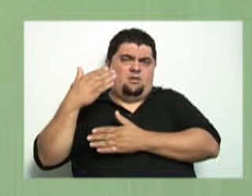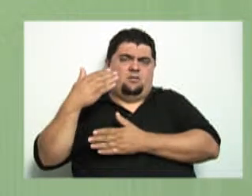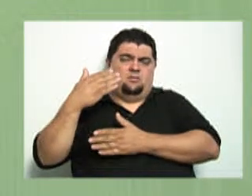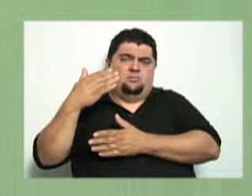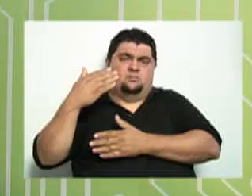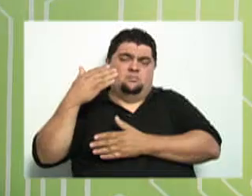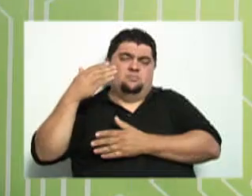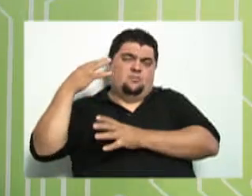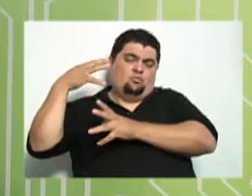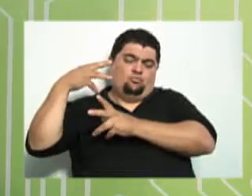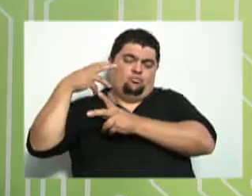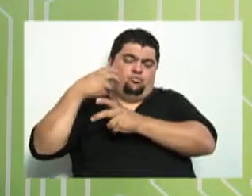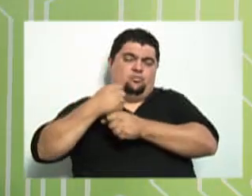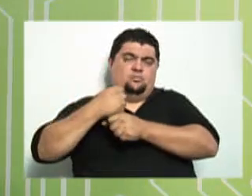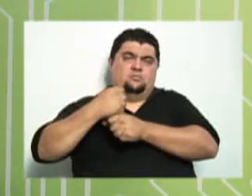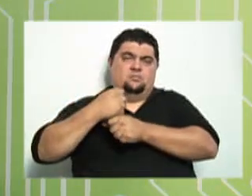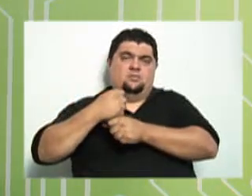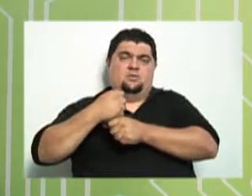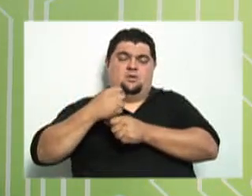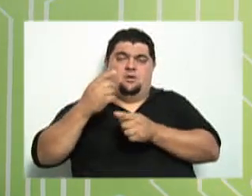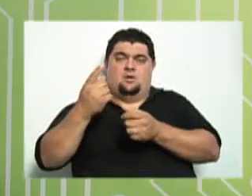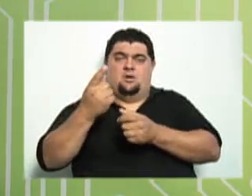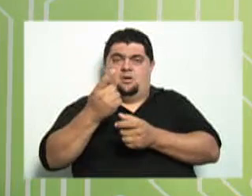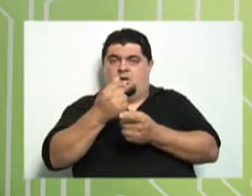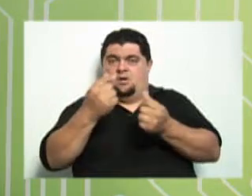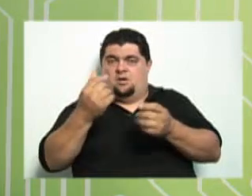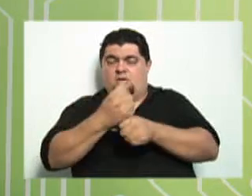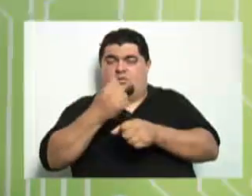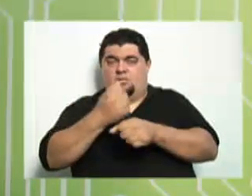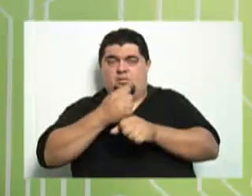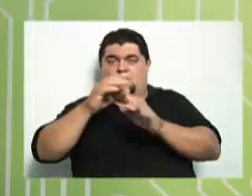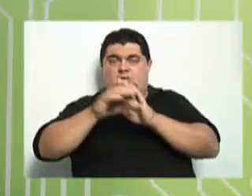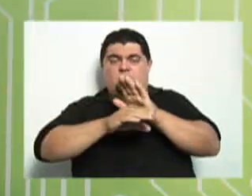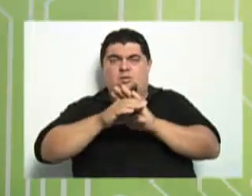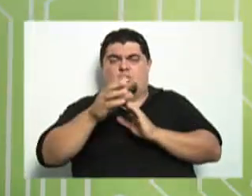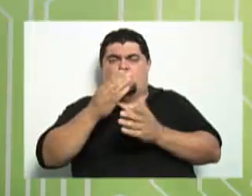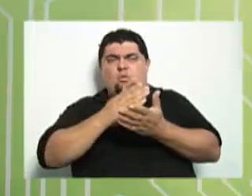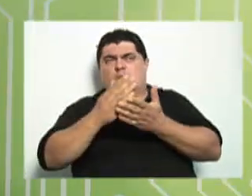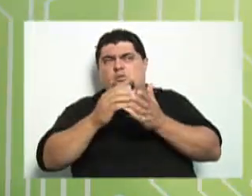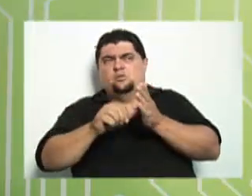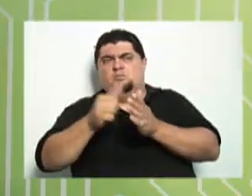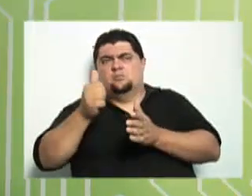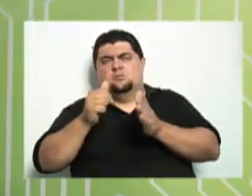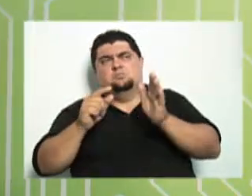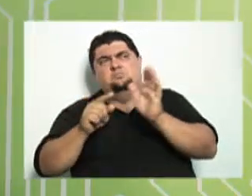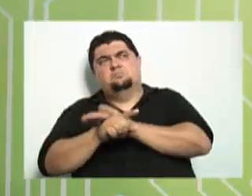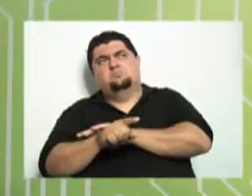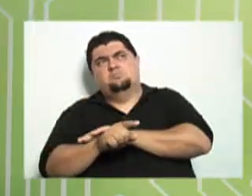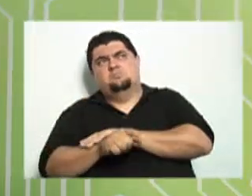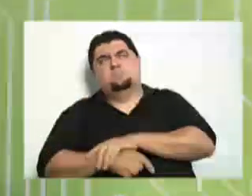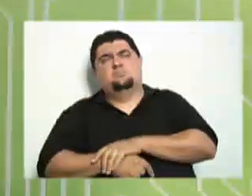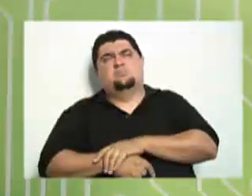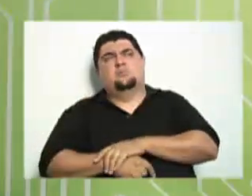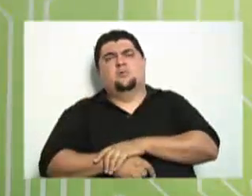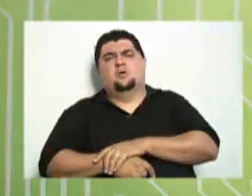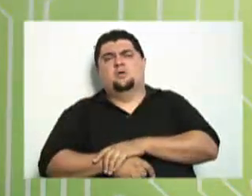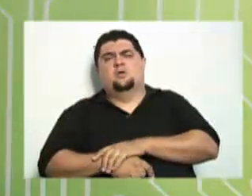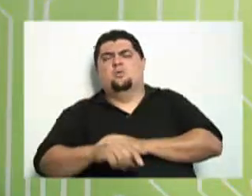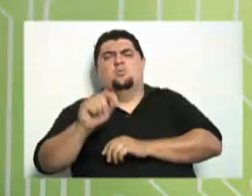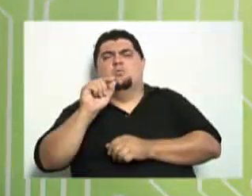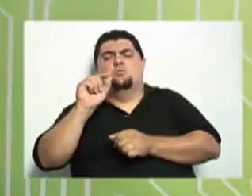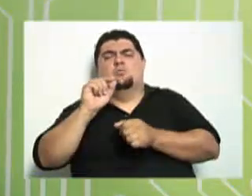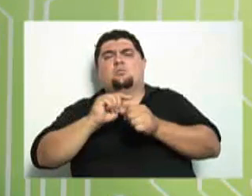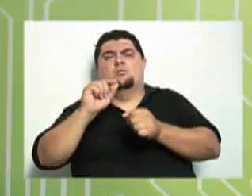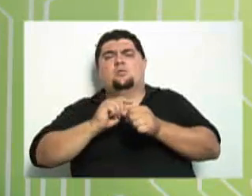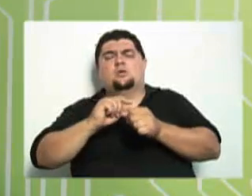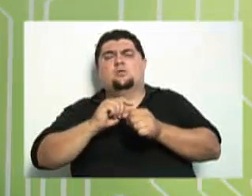repetir. A economia é uma ciência que começou a partir de uma grande indagação. A primeira grande indagação na economia é: o que faz